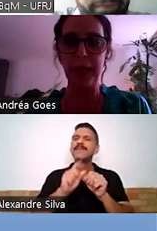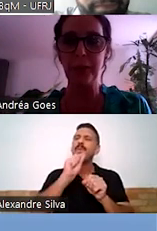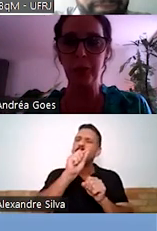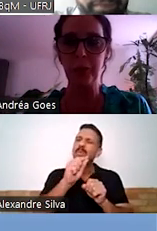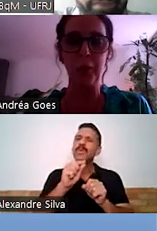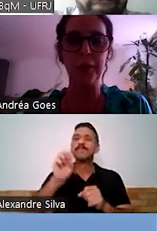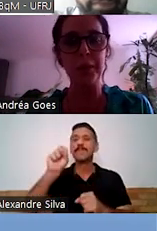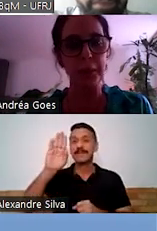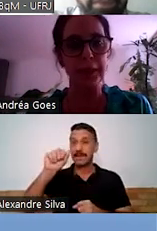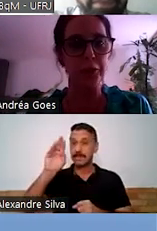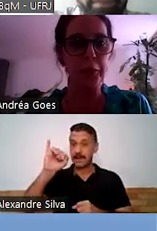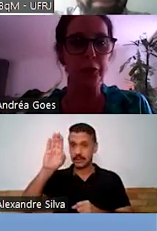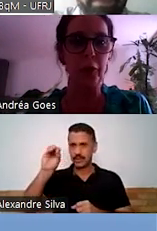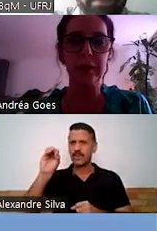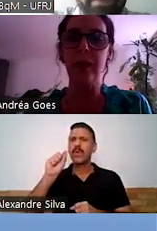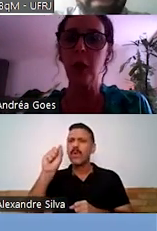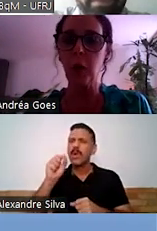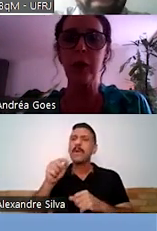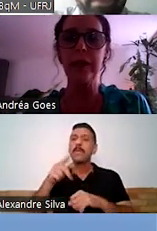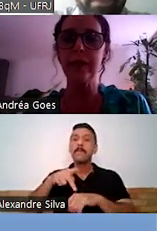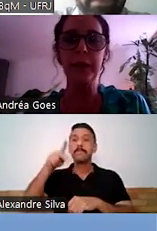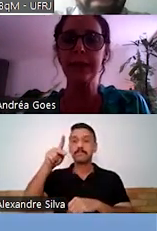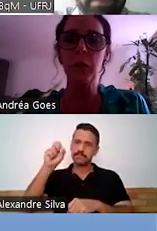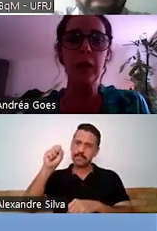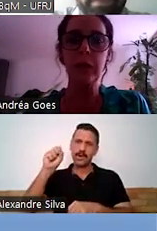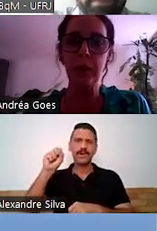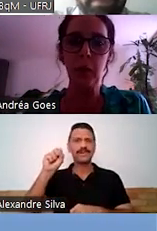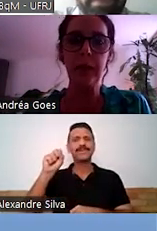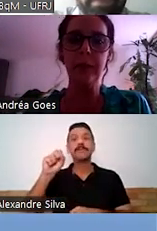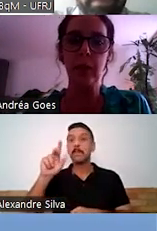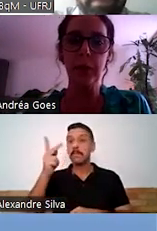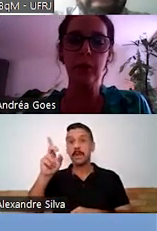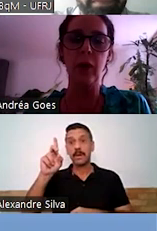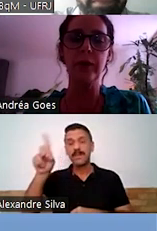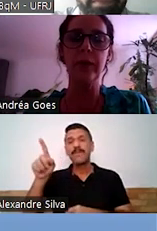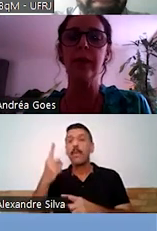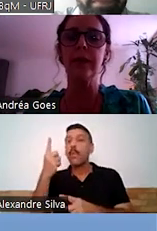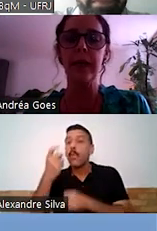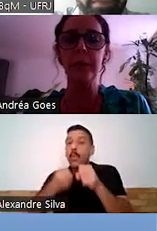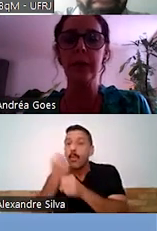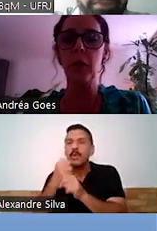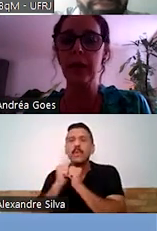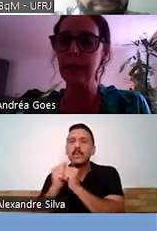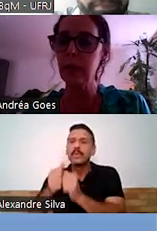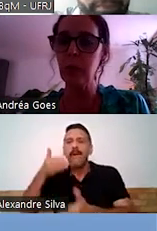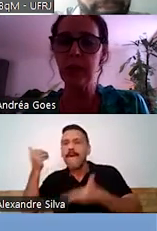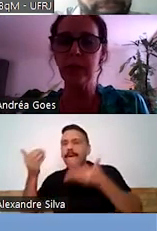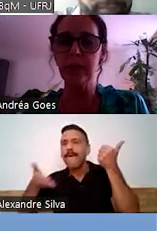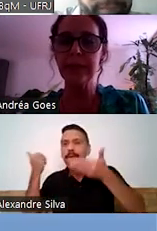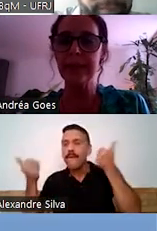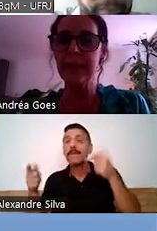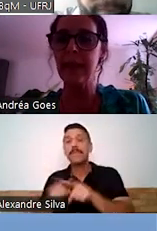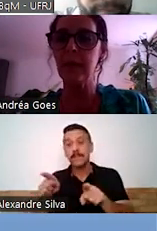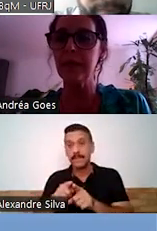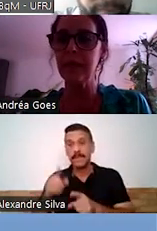de sabático ali com ele, uma espécie de pós-doc com ele. Então, passei um ano ali com ele no laboratório, na época com a Nívia Moedo,